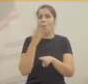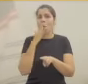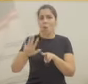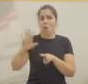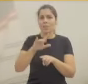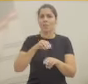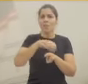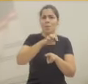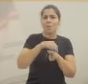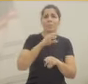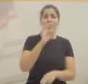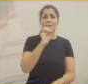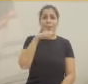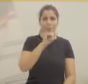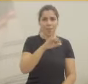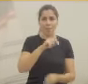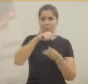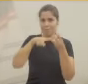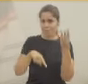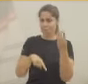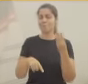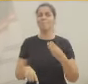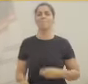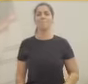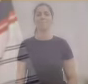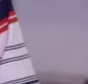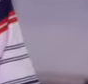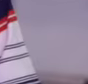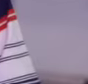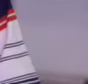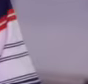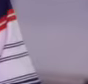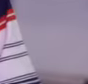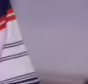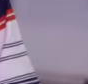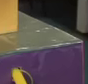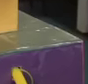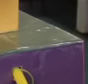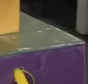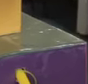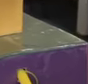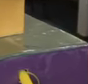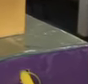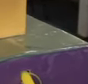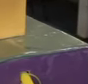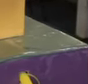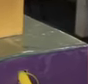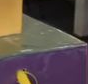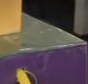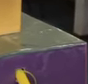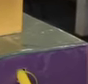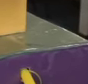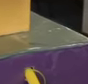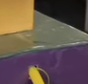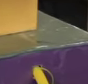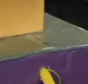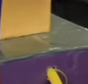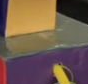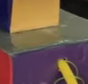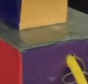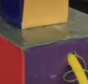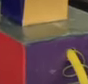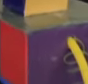de informação diferentes. A informação da câmera colorida e a informação da câmera térmica. Mulher ajeita a peruca da robô Mária e pega no braço